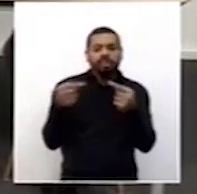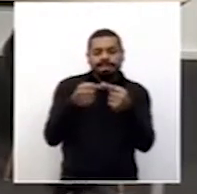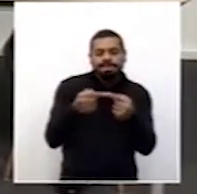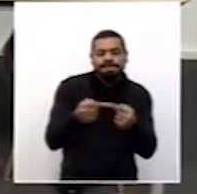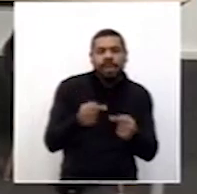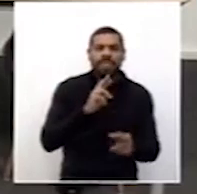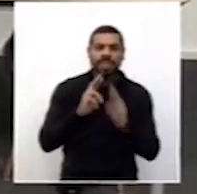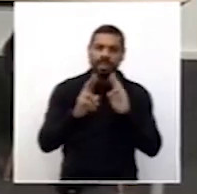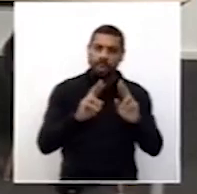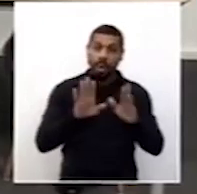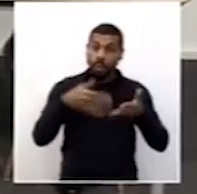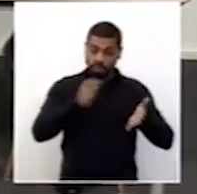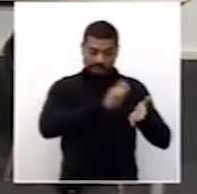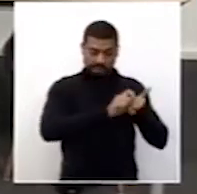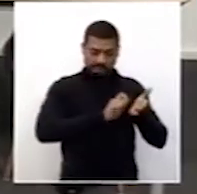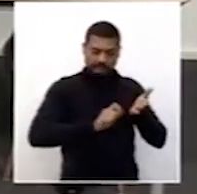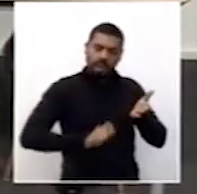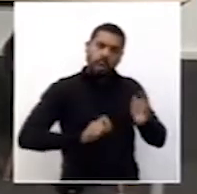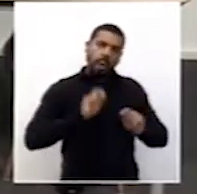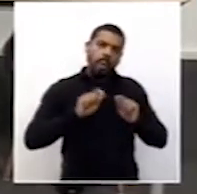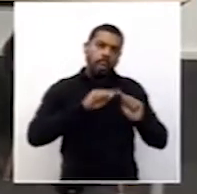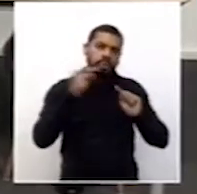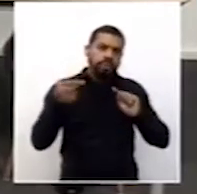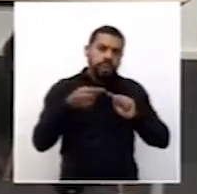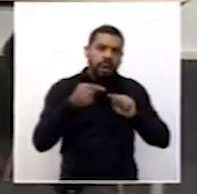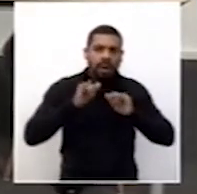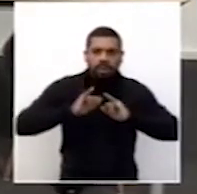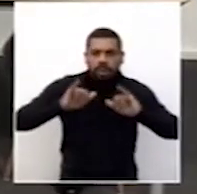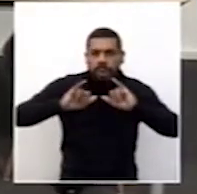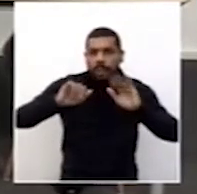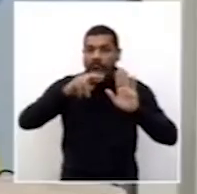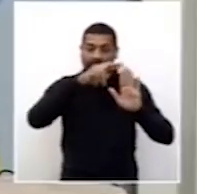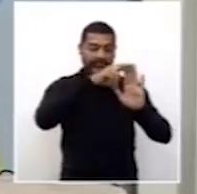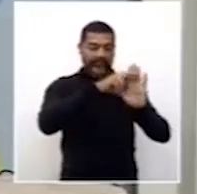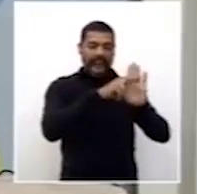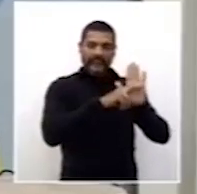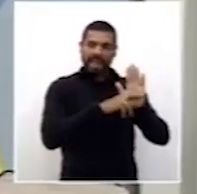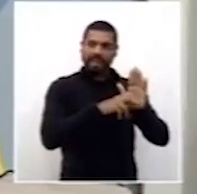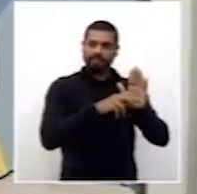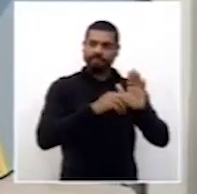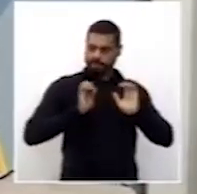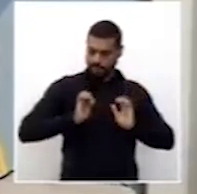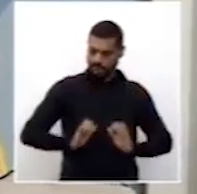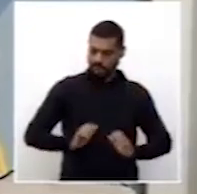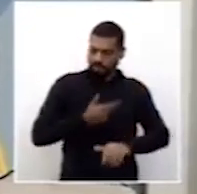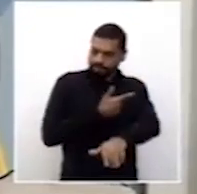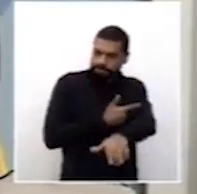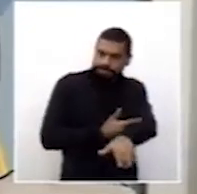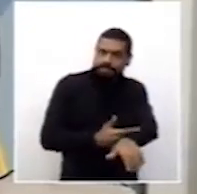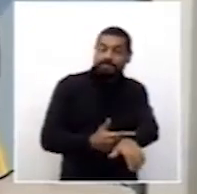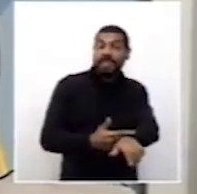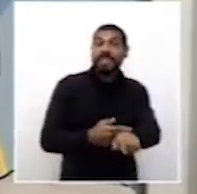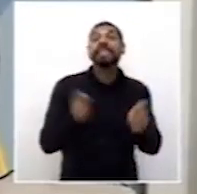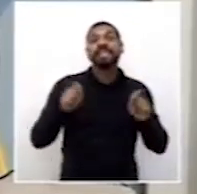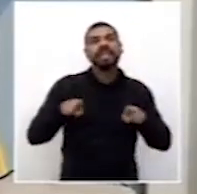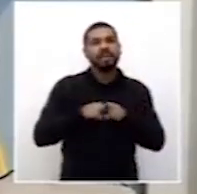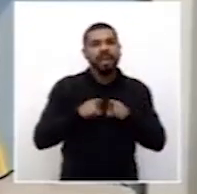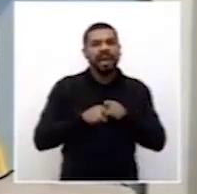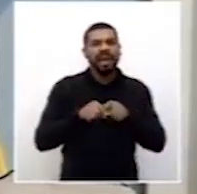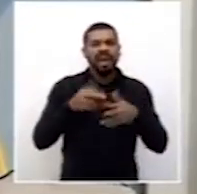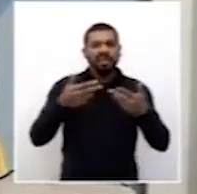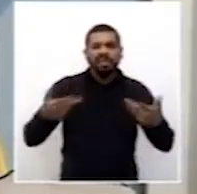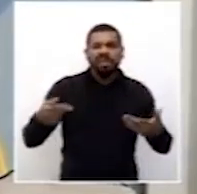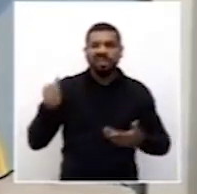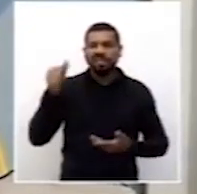ele escreveu essa crônica, ele quis orientar as pessoas sobre as regras de etiqueta, né? E também falar sobre os maus